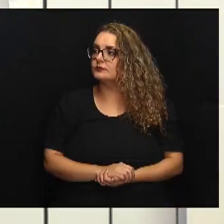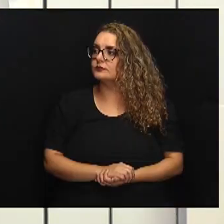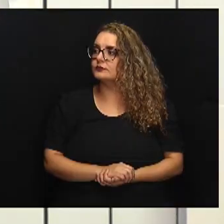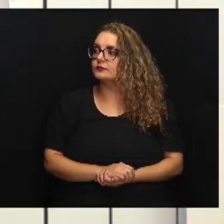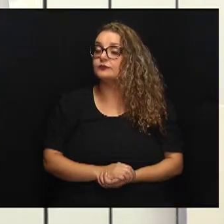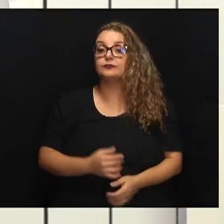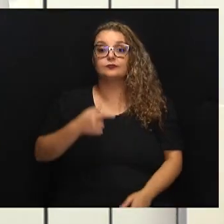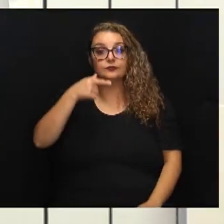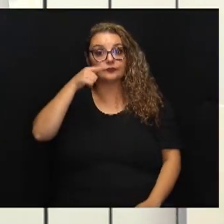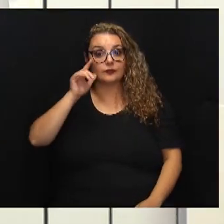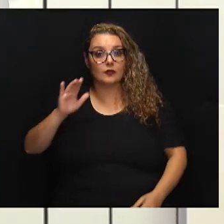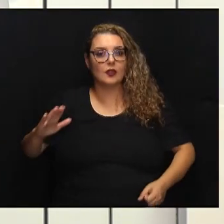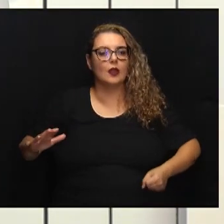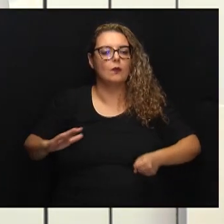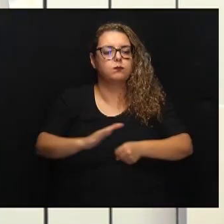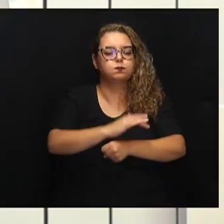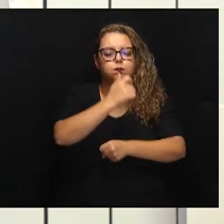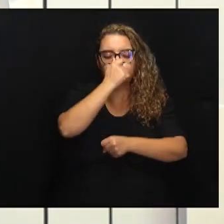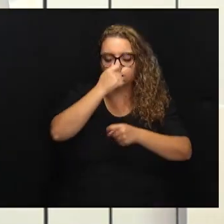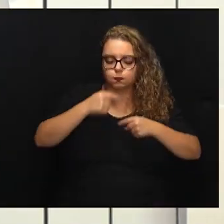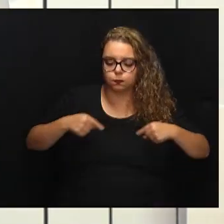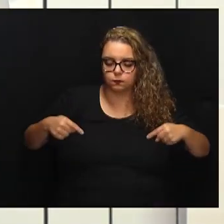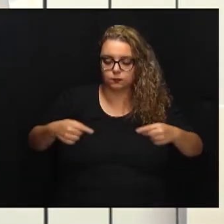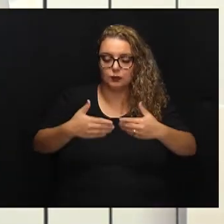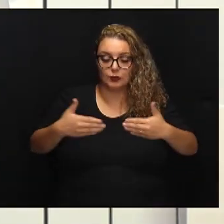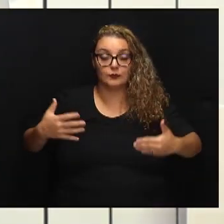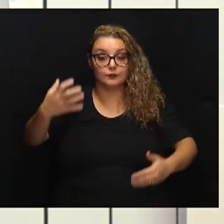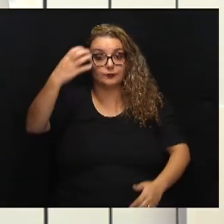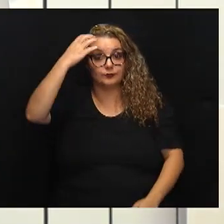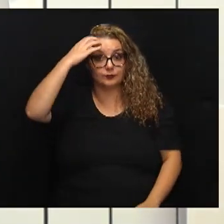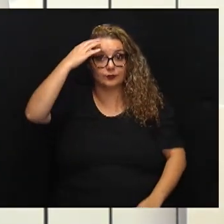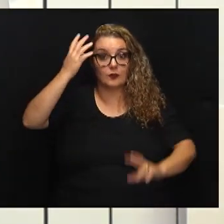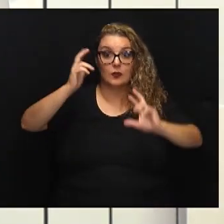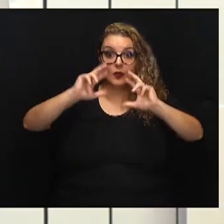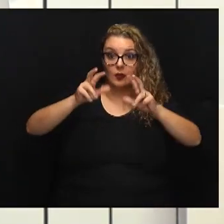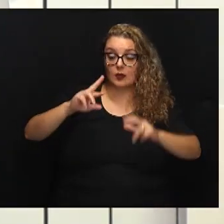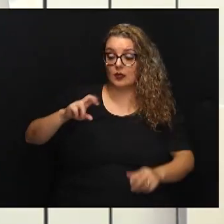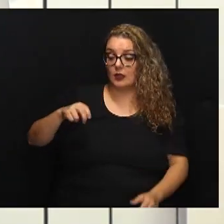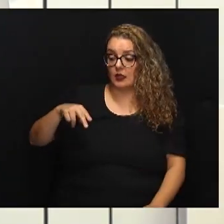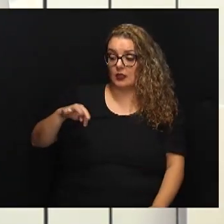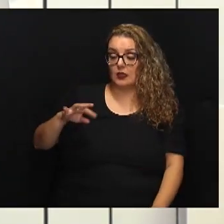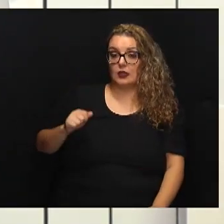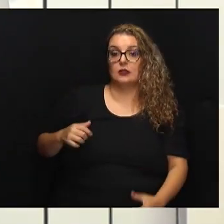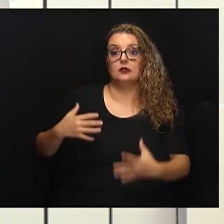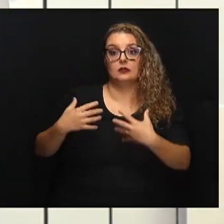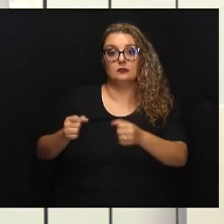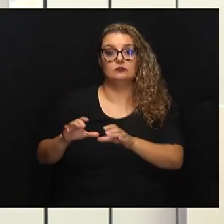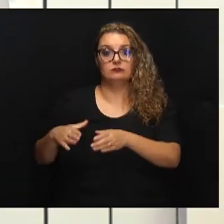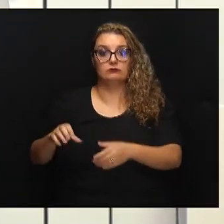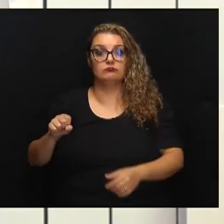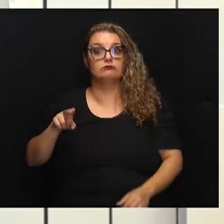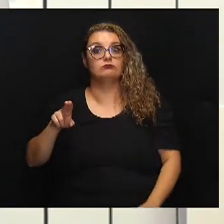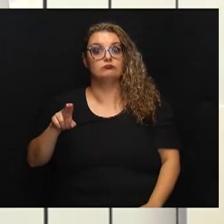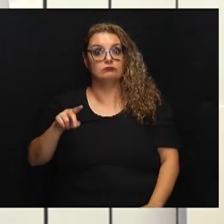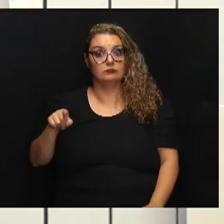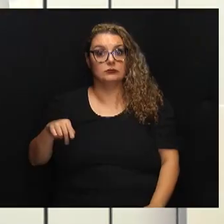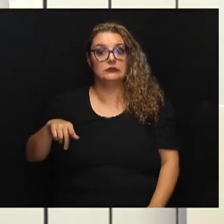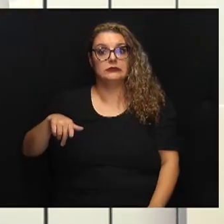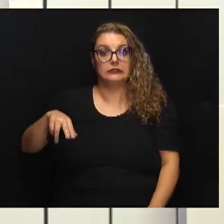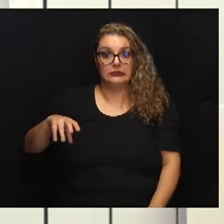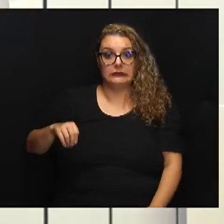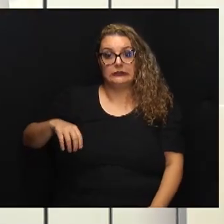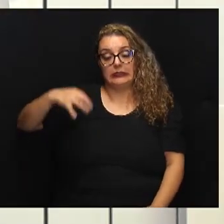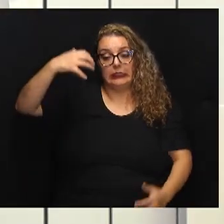Ontem, no lotado ginásio do Taquaral, o Vôlei Renata recebeu a equipe de Suzano e teve que suar muito, viu?